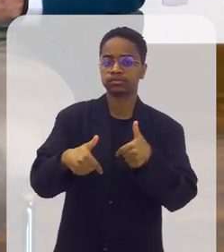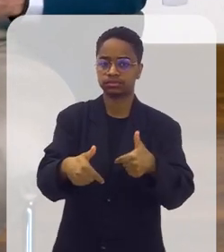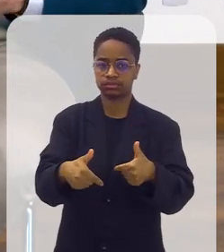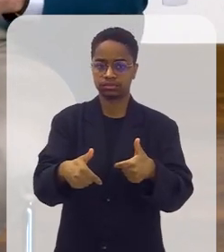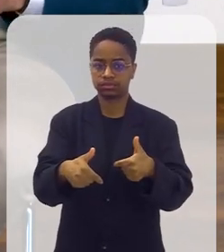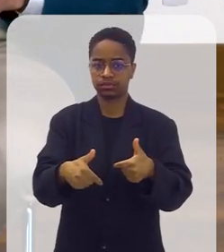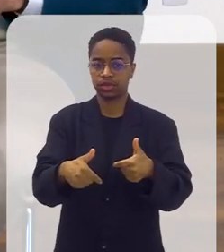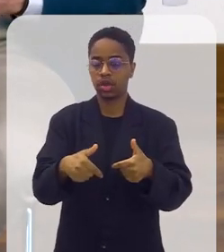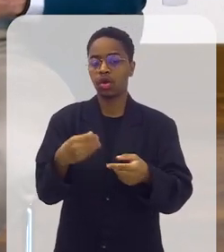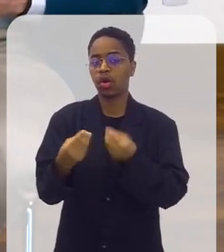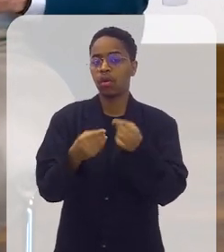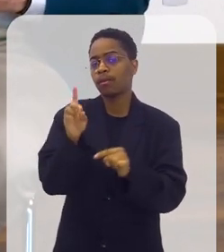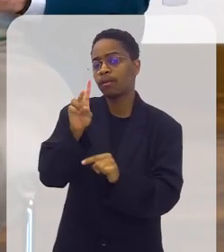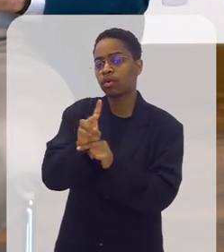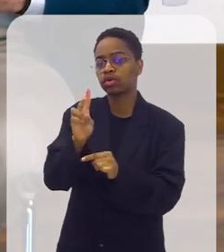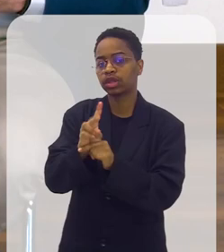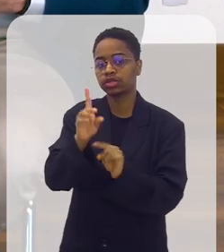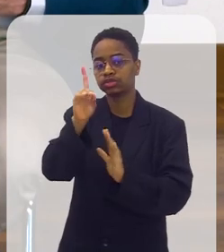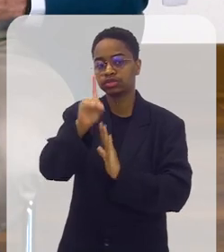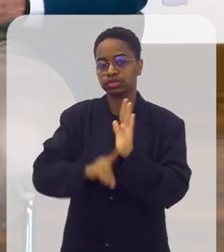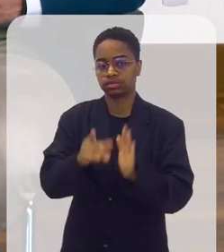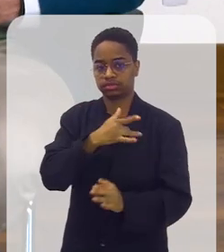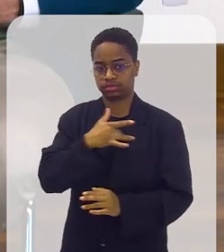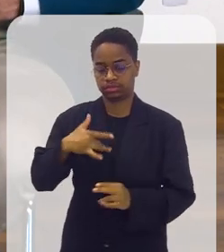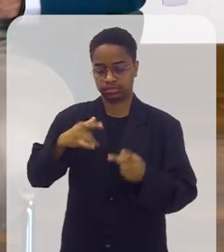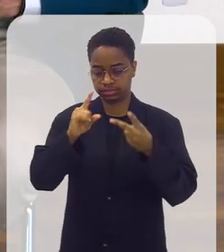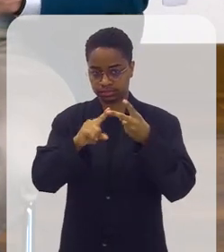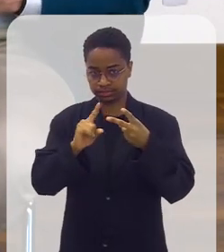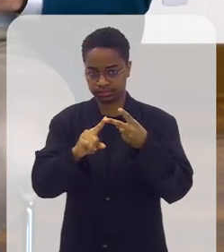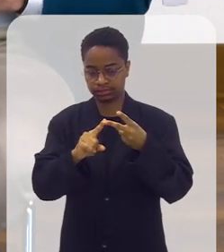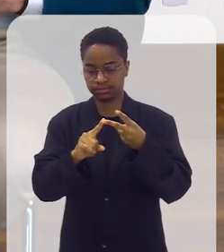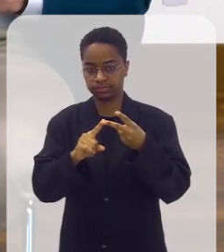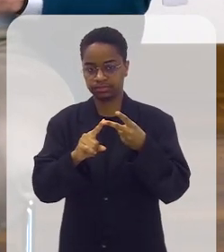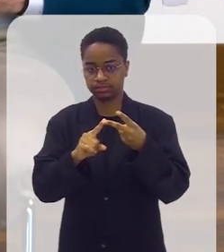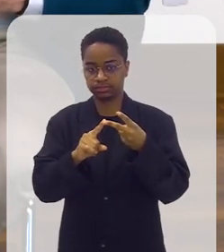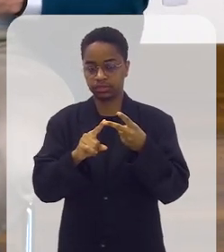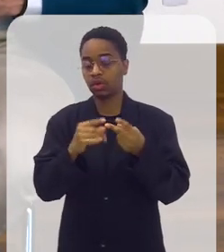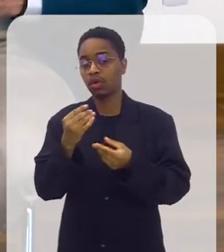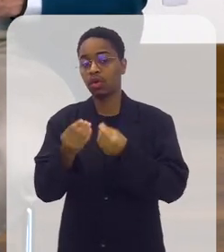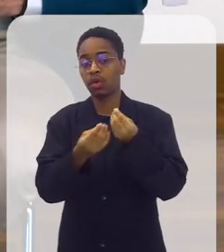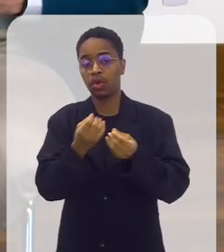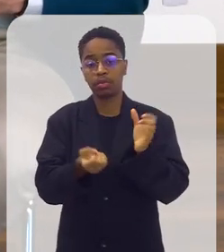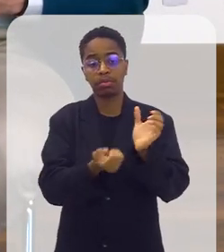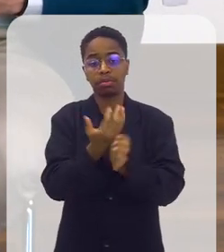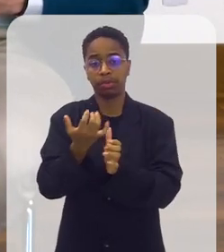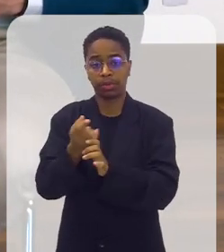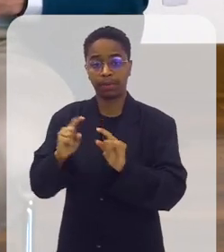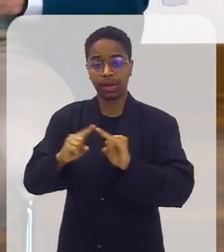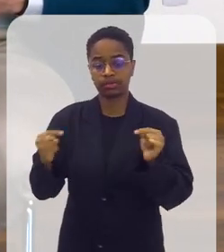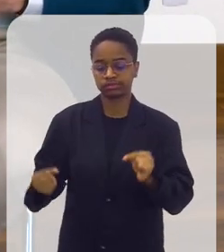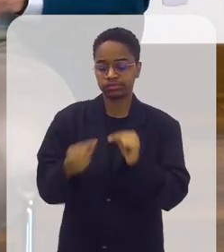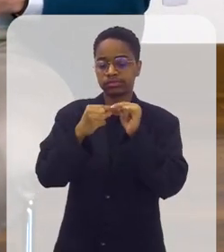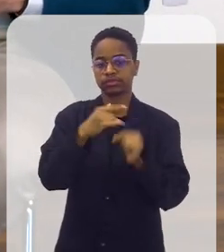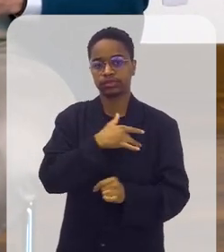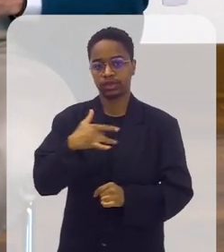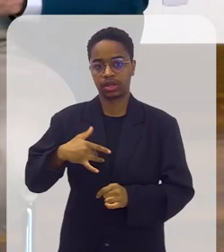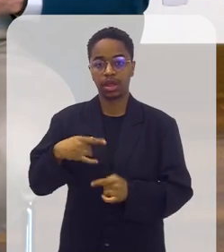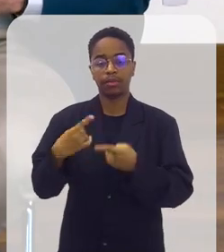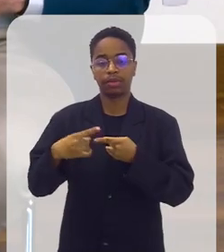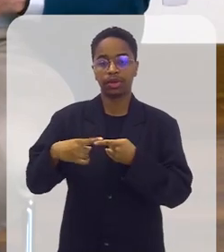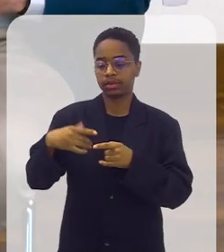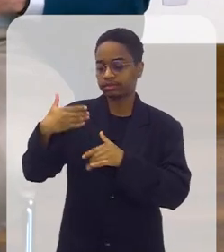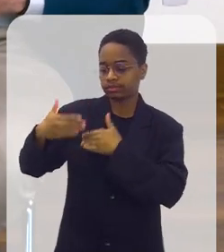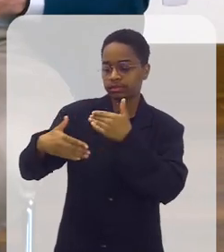desafio em relação à proteção ao direito à saúde? E o outro, essa questão da produtividade saudável, né? Um